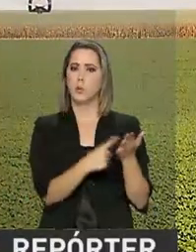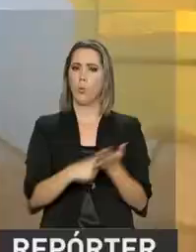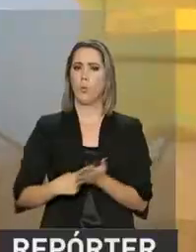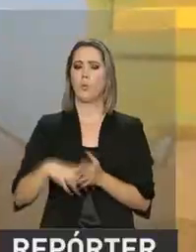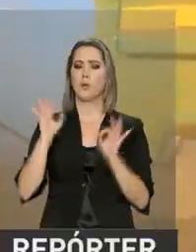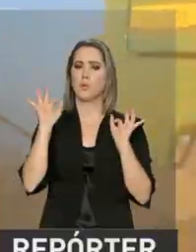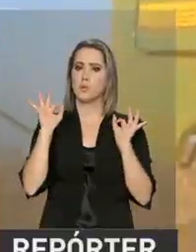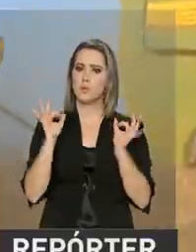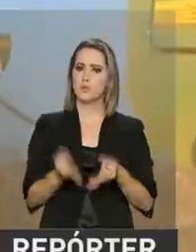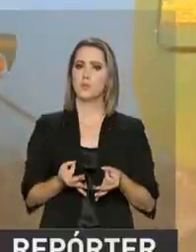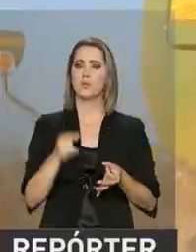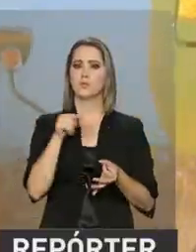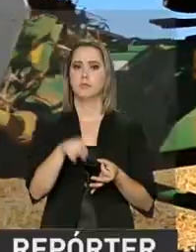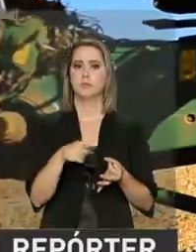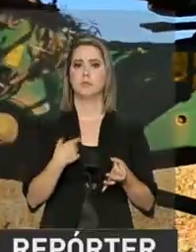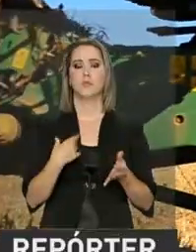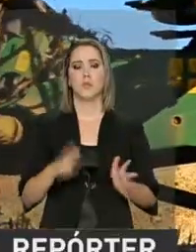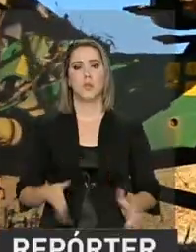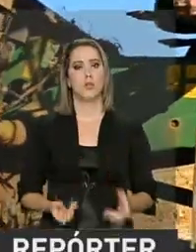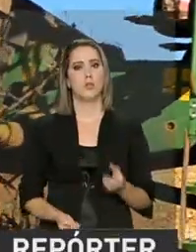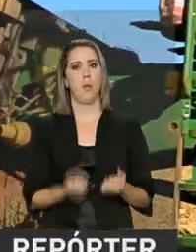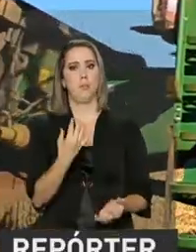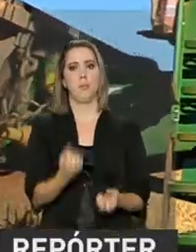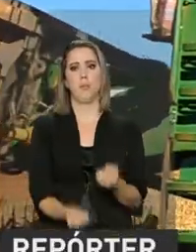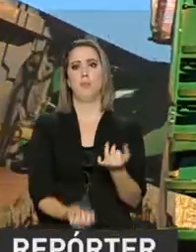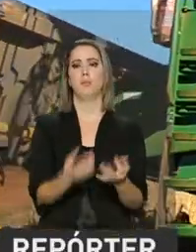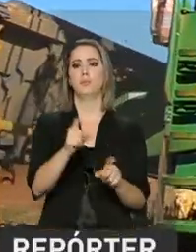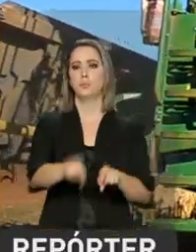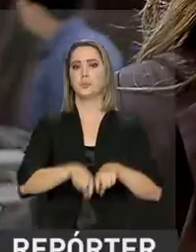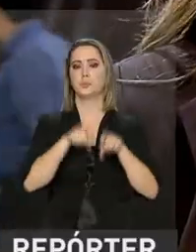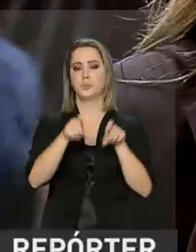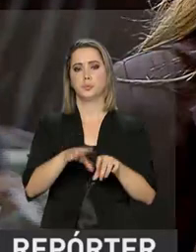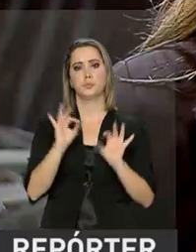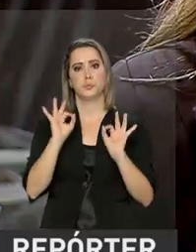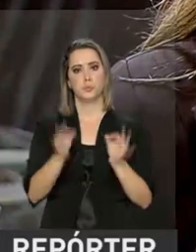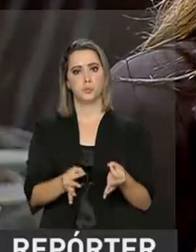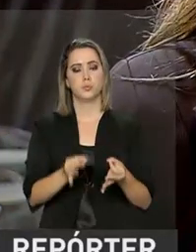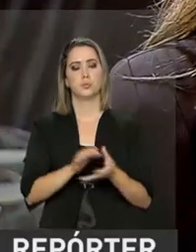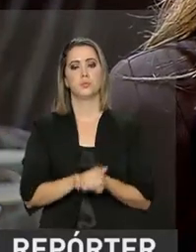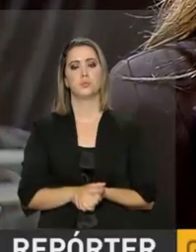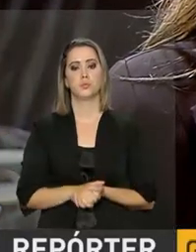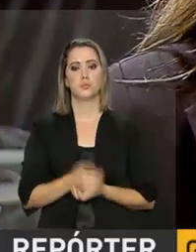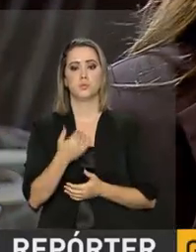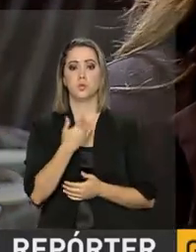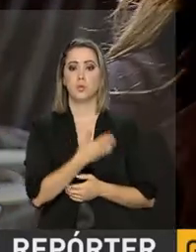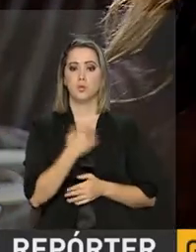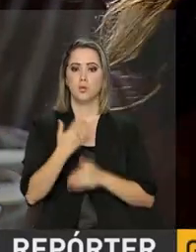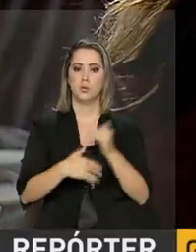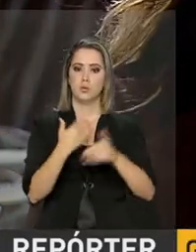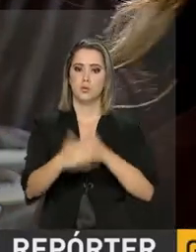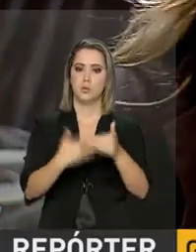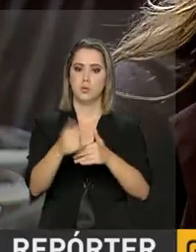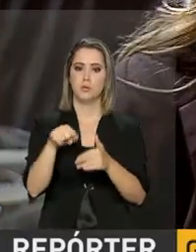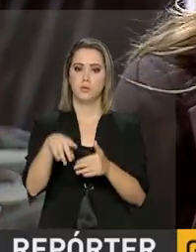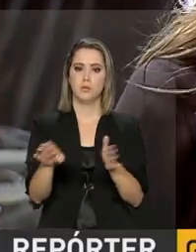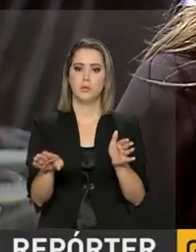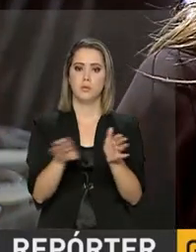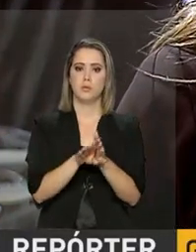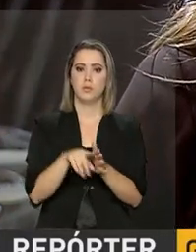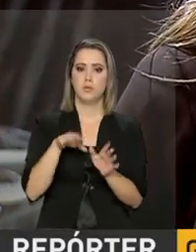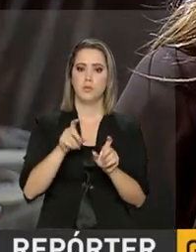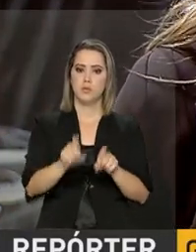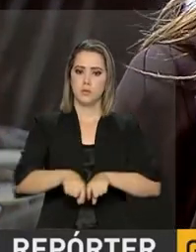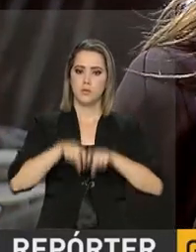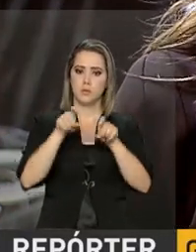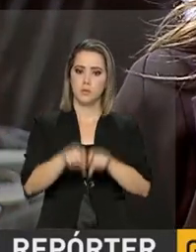virtuosa eh pra questão da produção agropecuária sustentável. O avanço da produtividade vai do campo à mesa dos